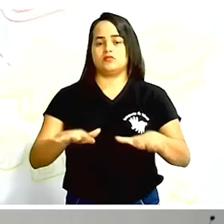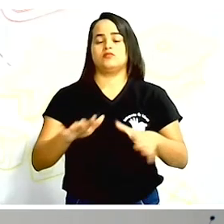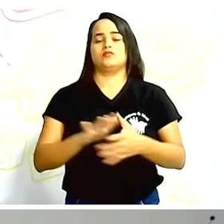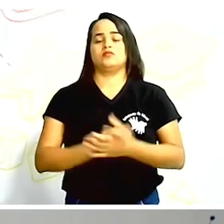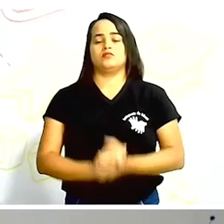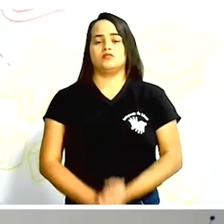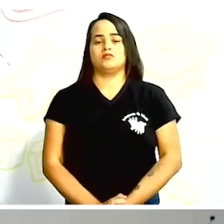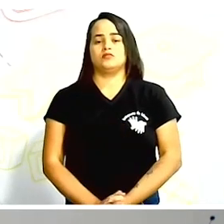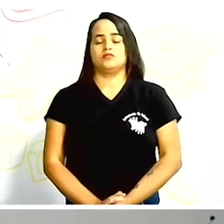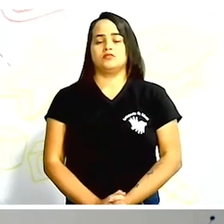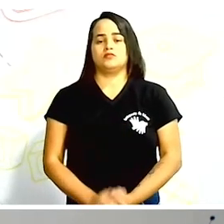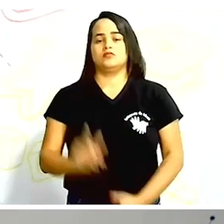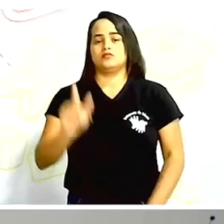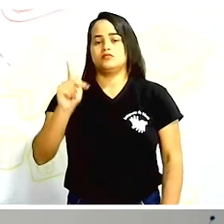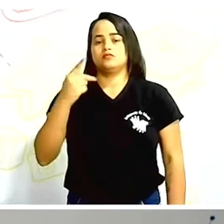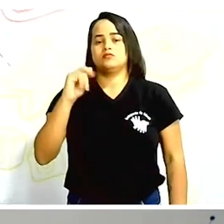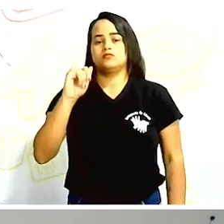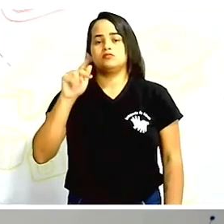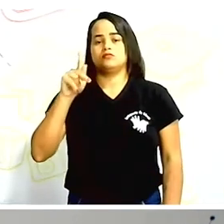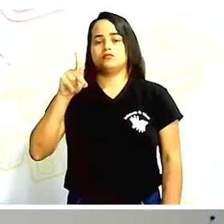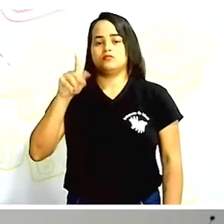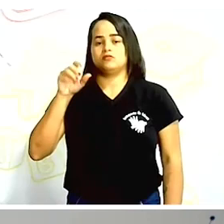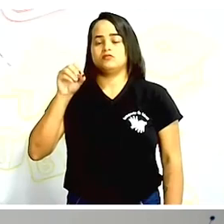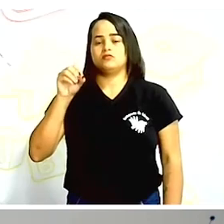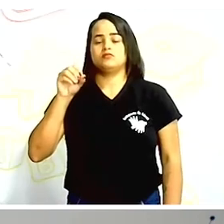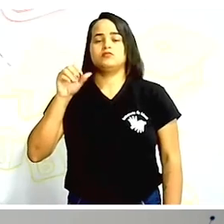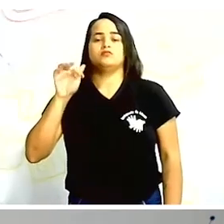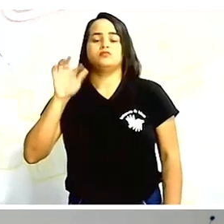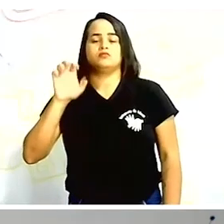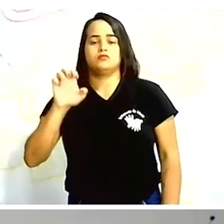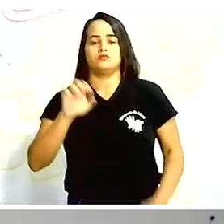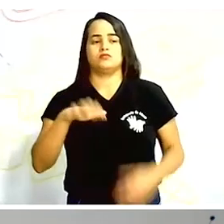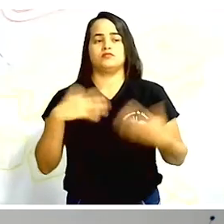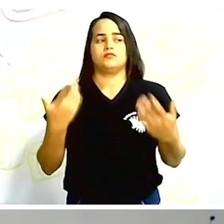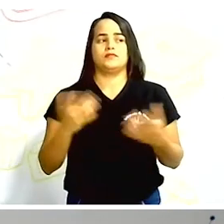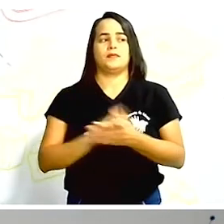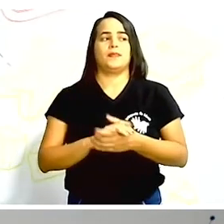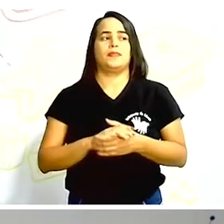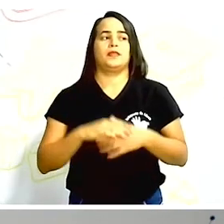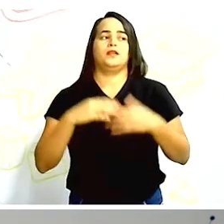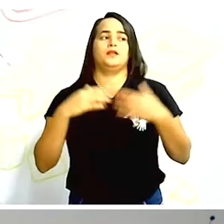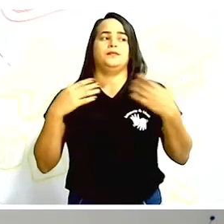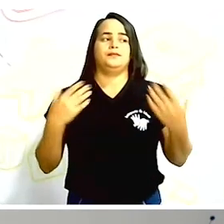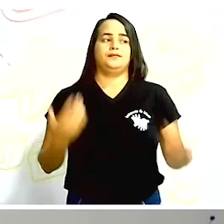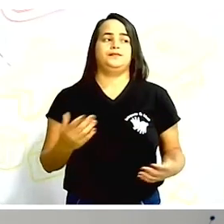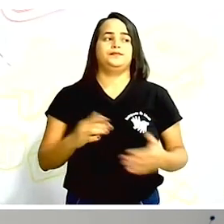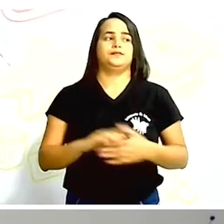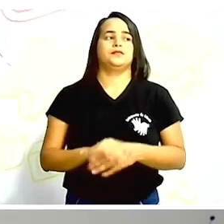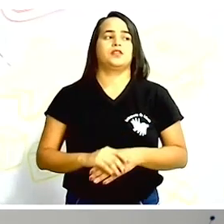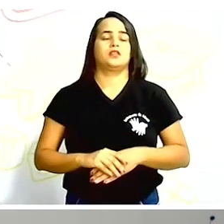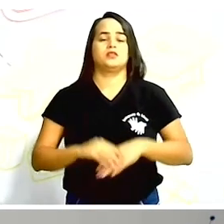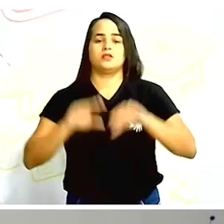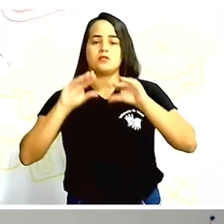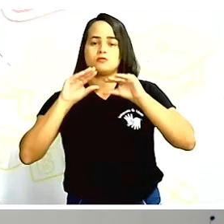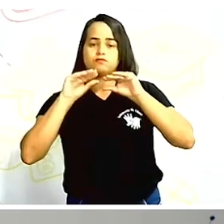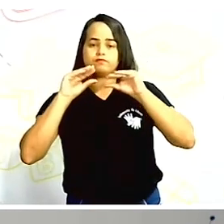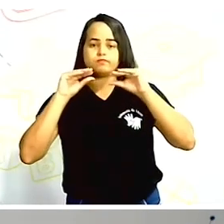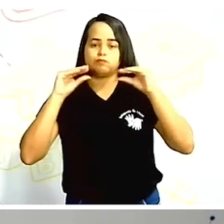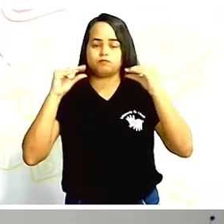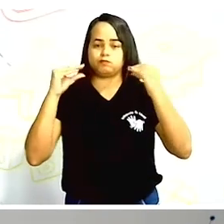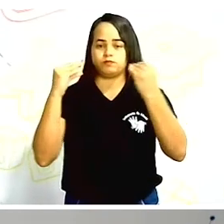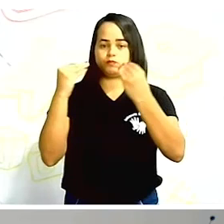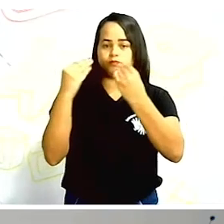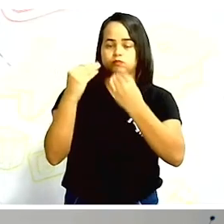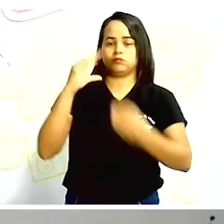hipófise. No caso do colesterol, ele vai ser o precursor da maioria dos hormônios